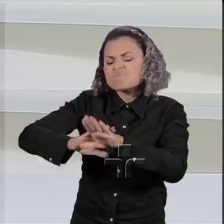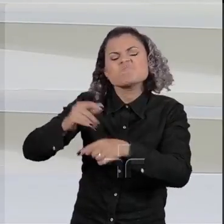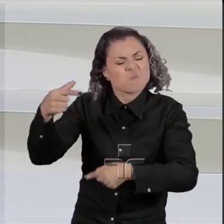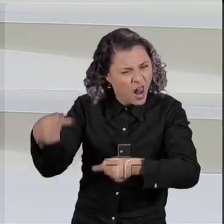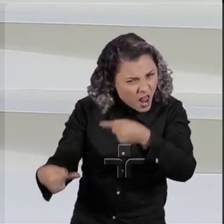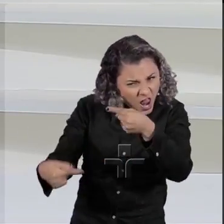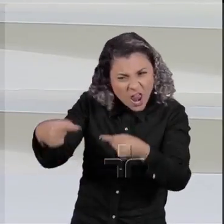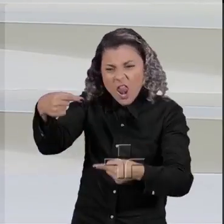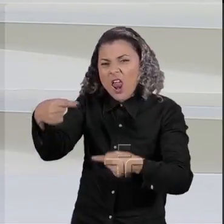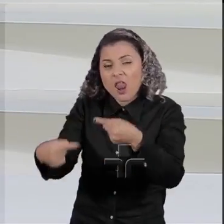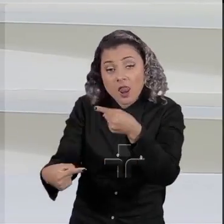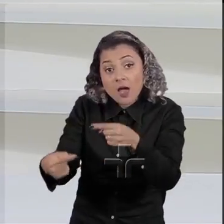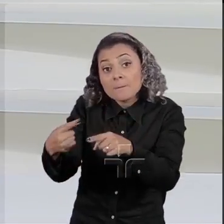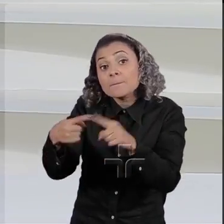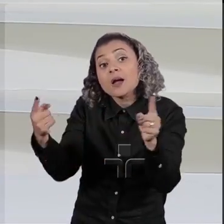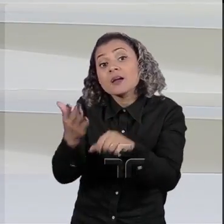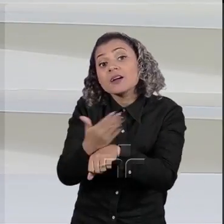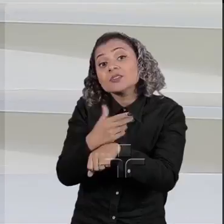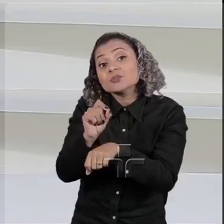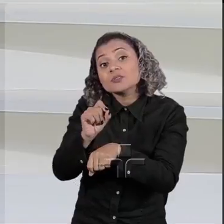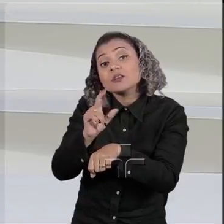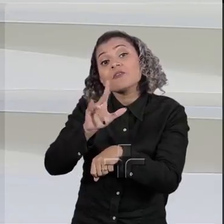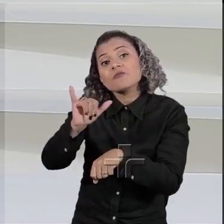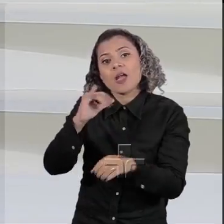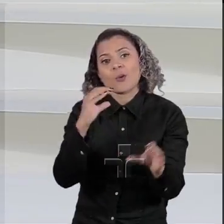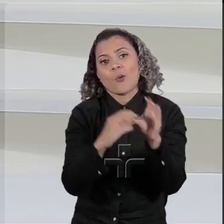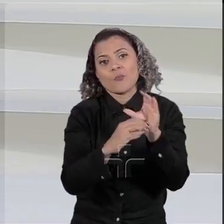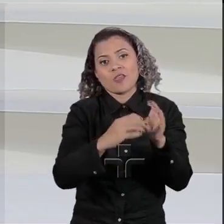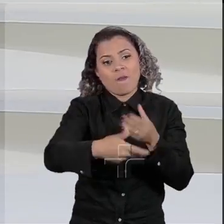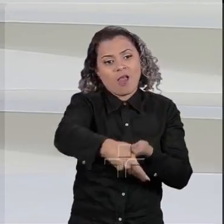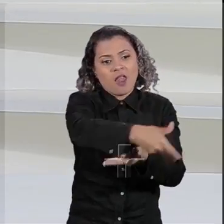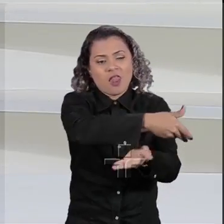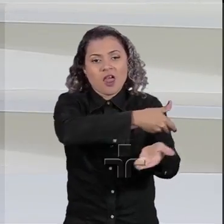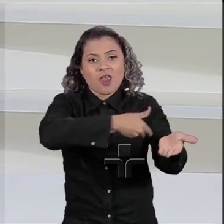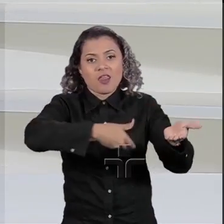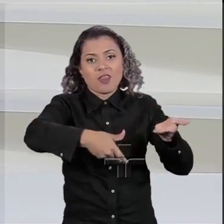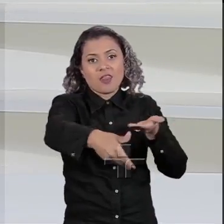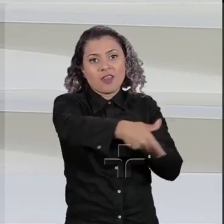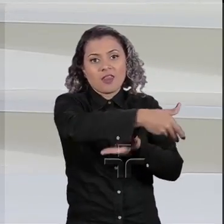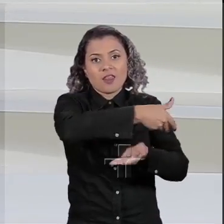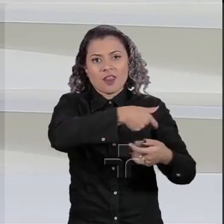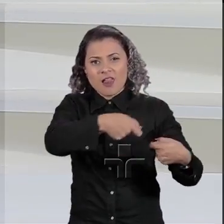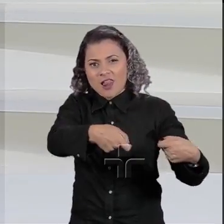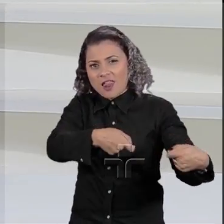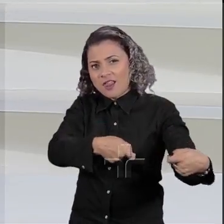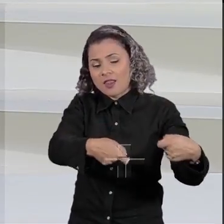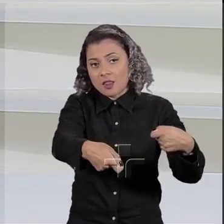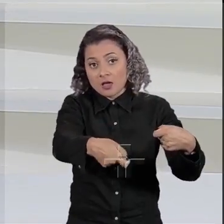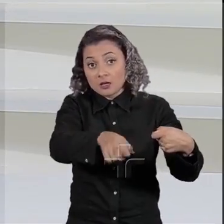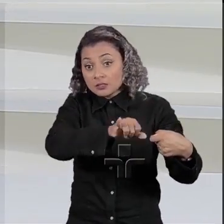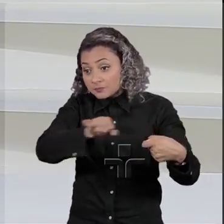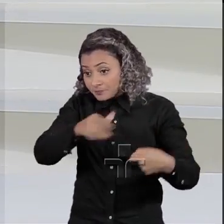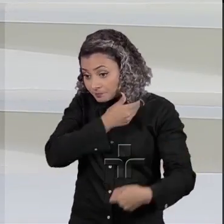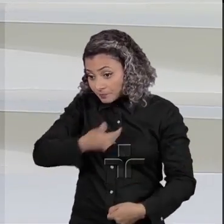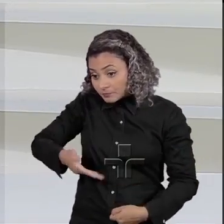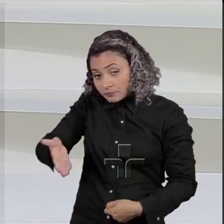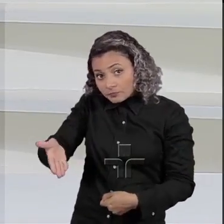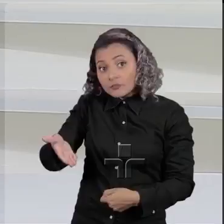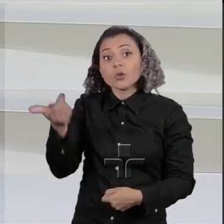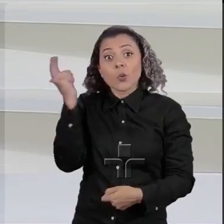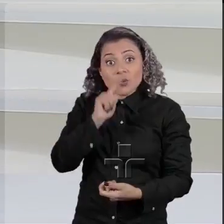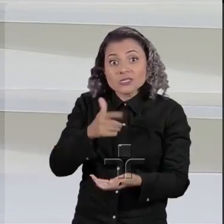Mas, antes de tudo, ela vai ser uma batalha de comunicação. Se o governo acertar a mão na